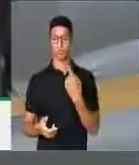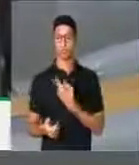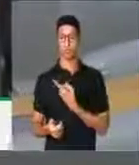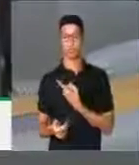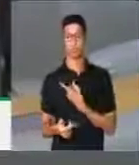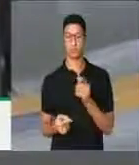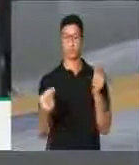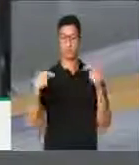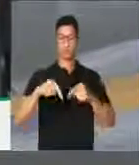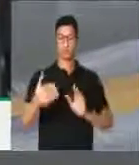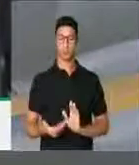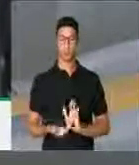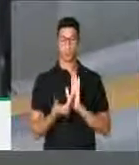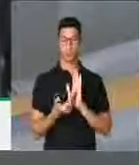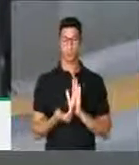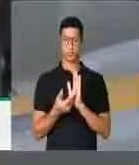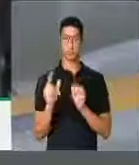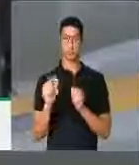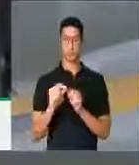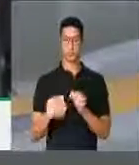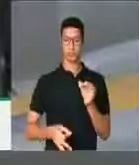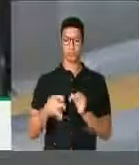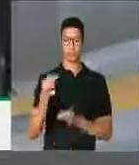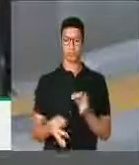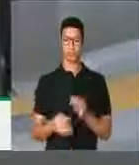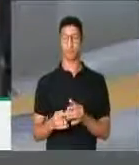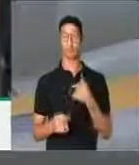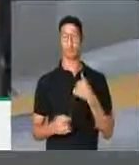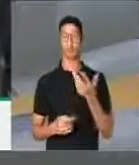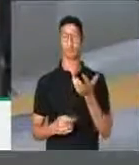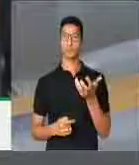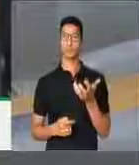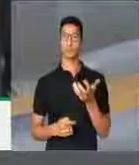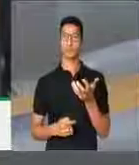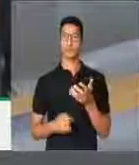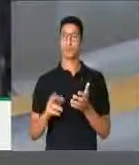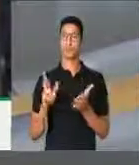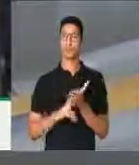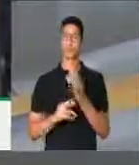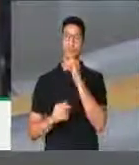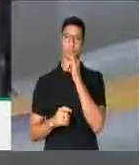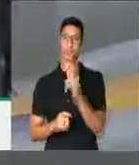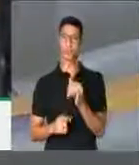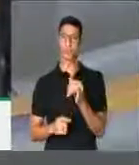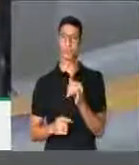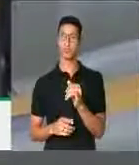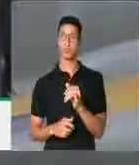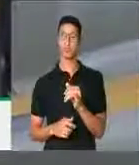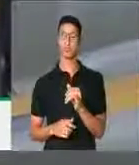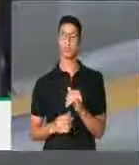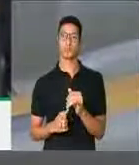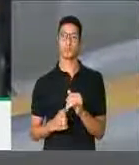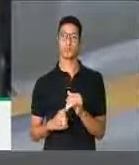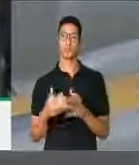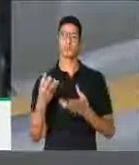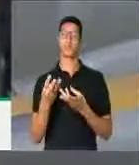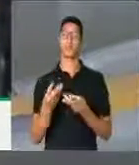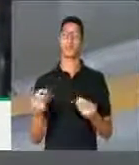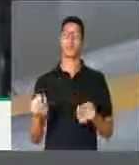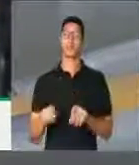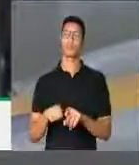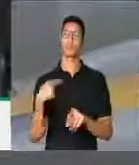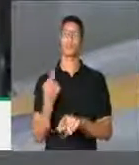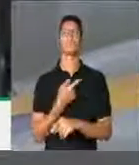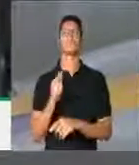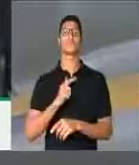nós, aqui nessa casa, fazemos justiça. Eu quero registrar a sensibilidade